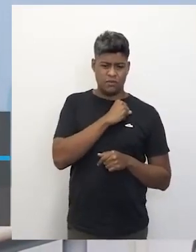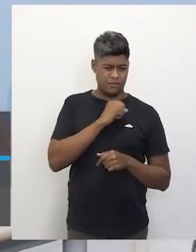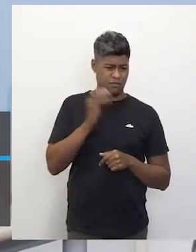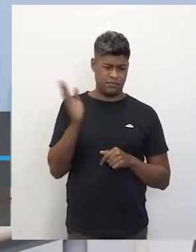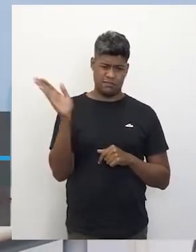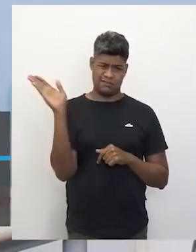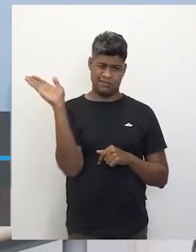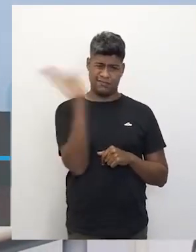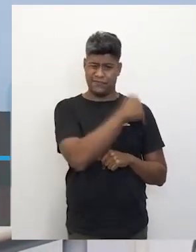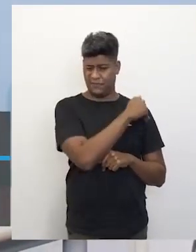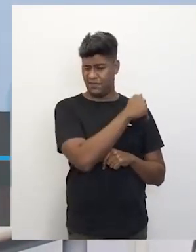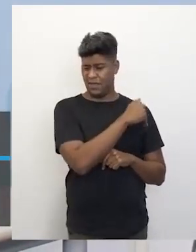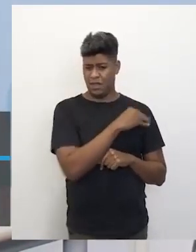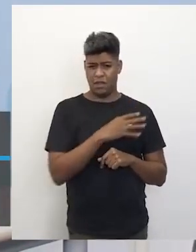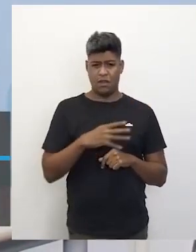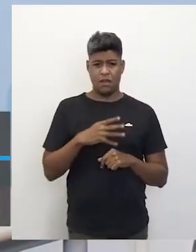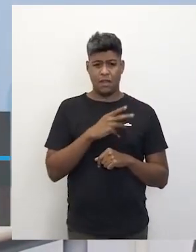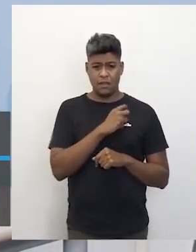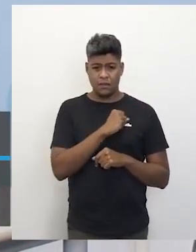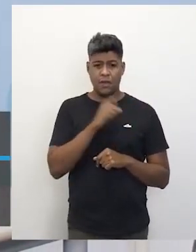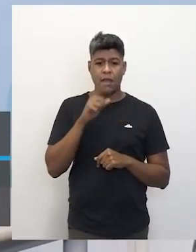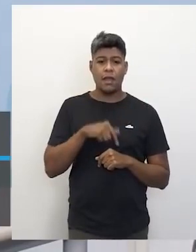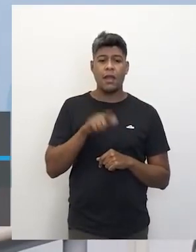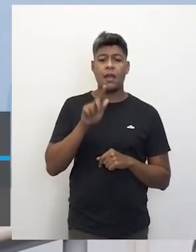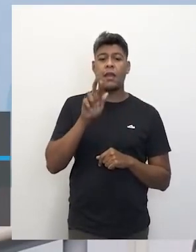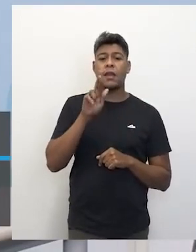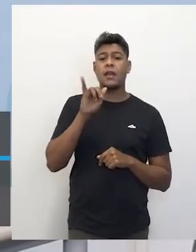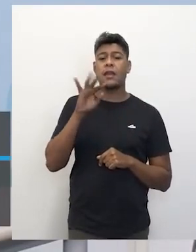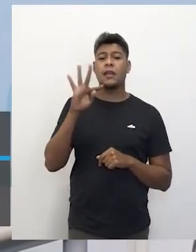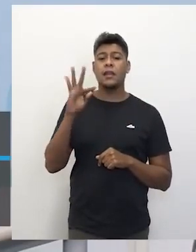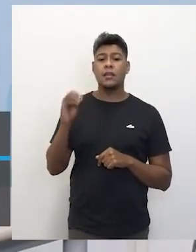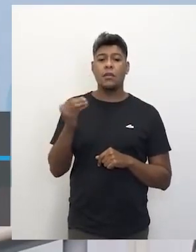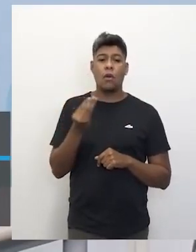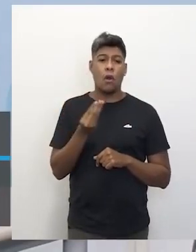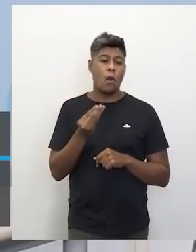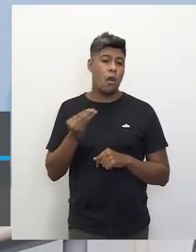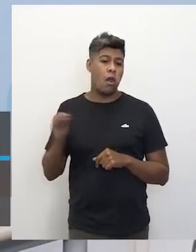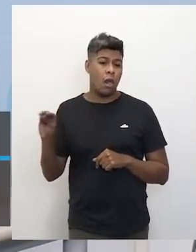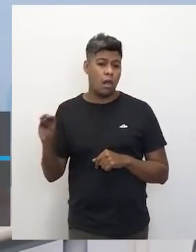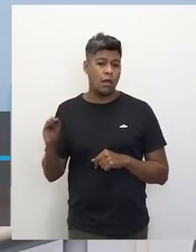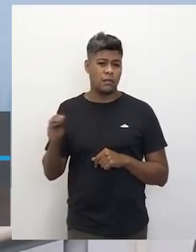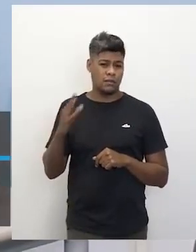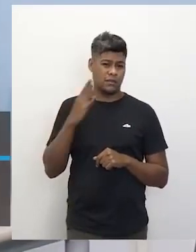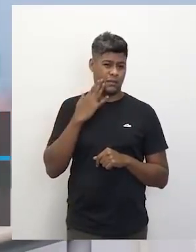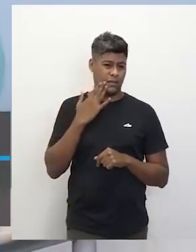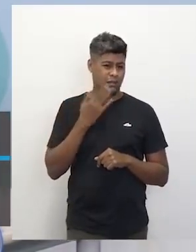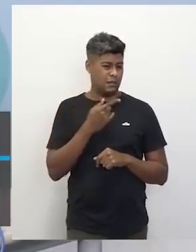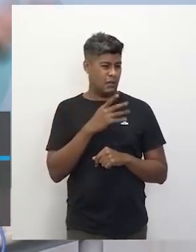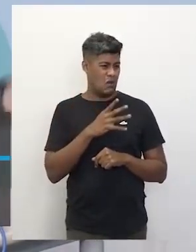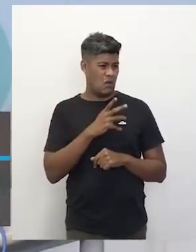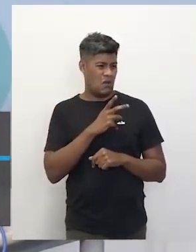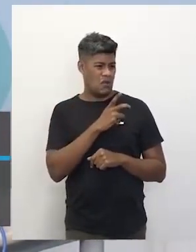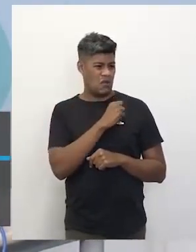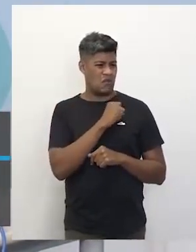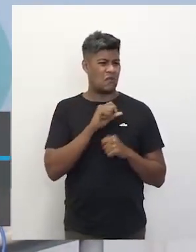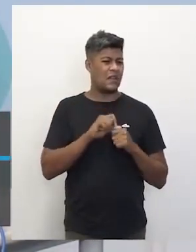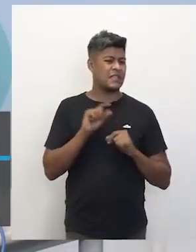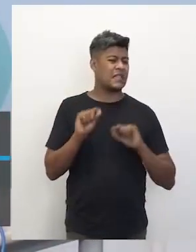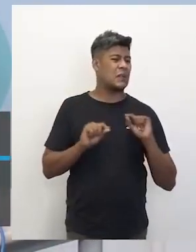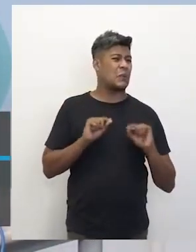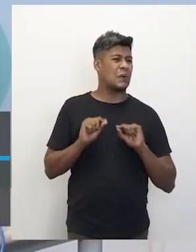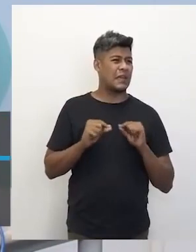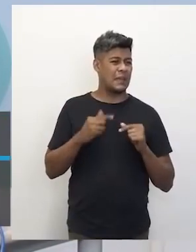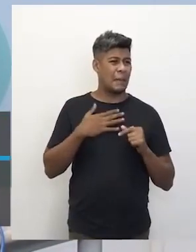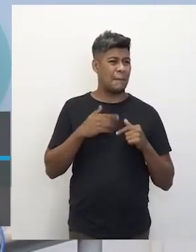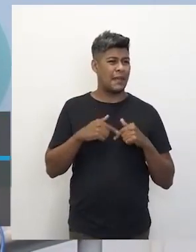daqui, que coisa horrorosa, não sei. E era tipo Grito, roubado, caríssimo. E ela tipo, meu, esse quadro é horroroso, o que tá fazendo aqui na minha